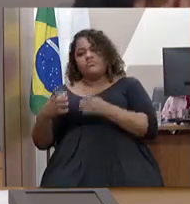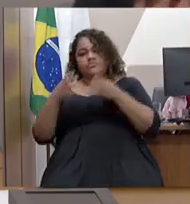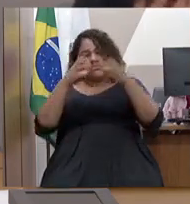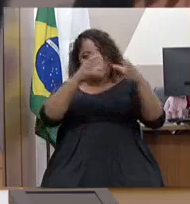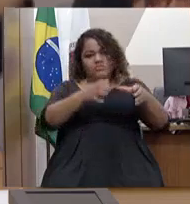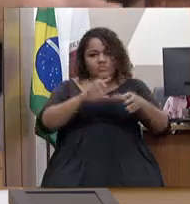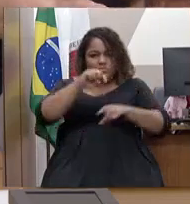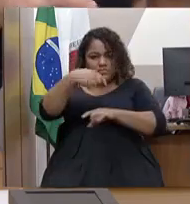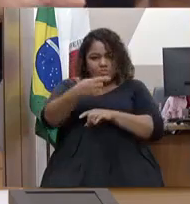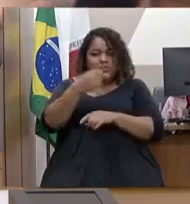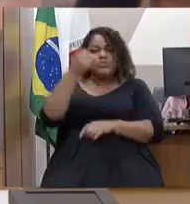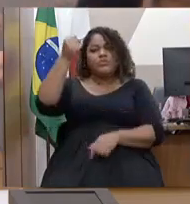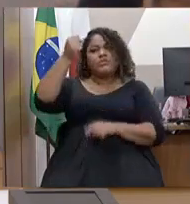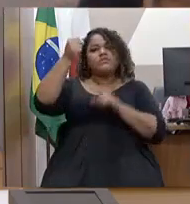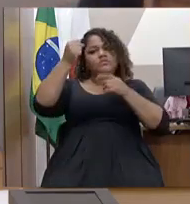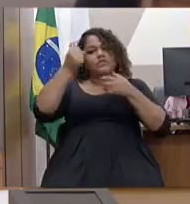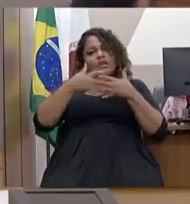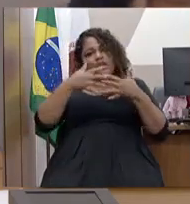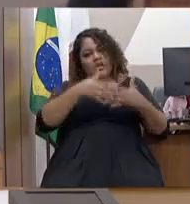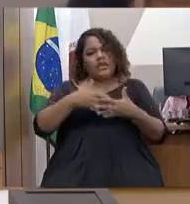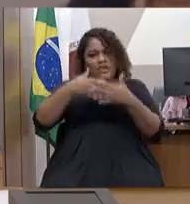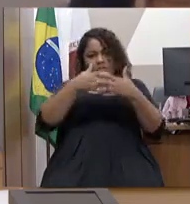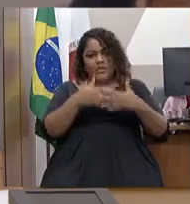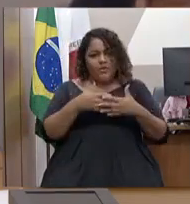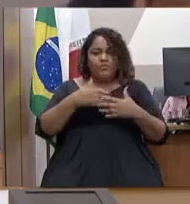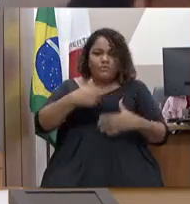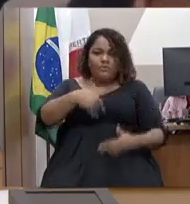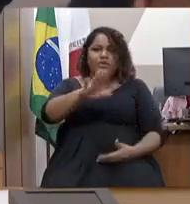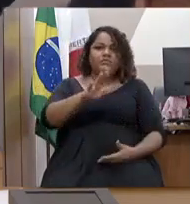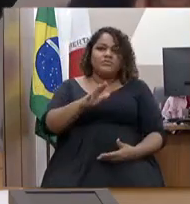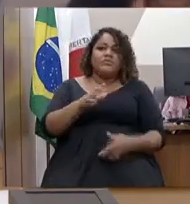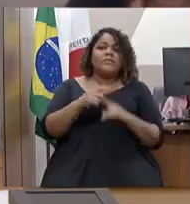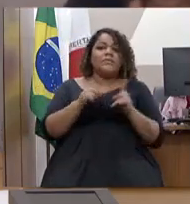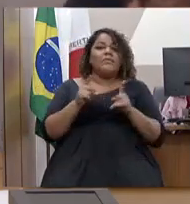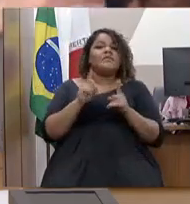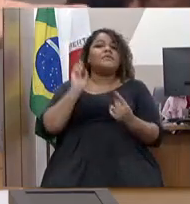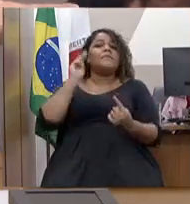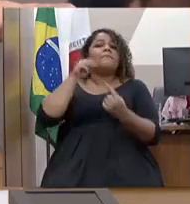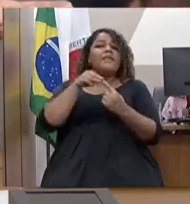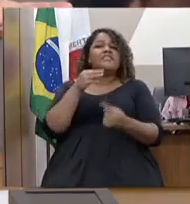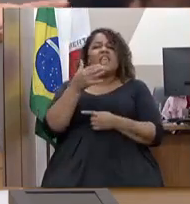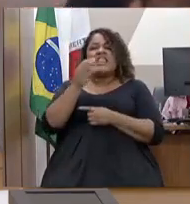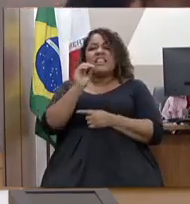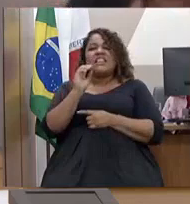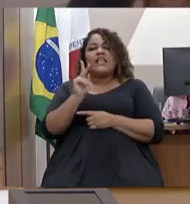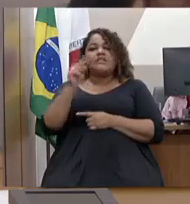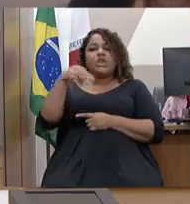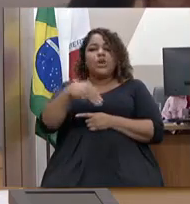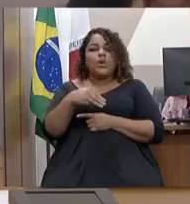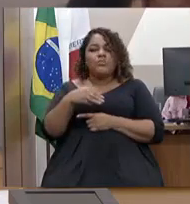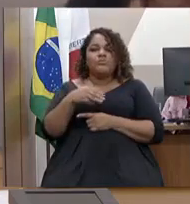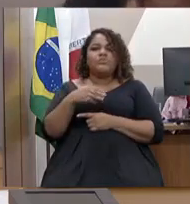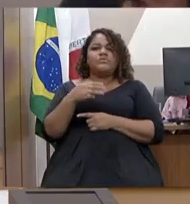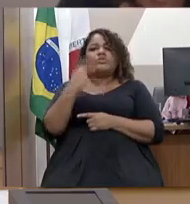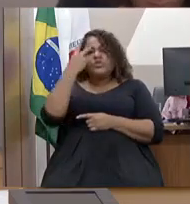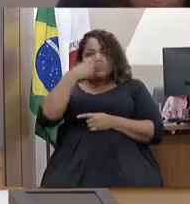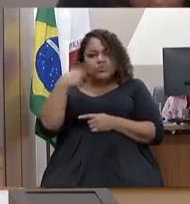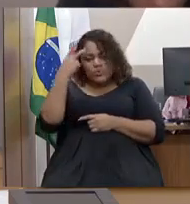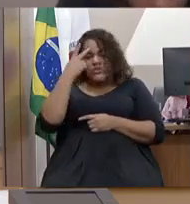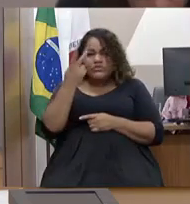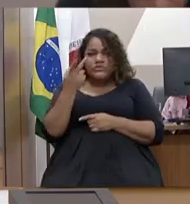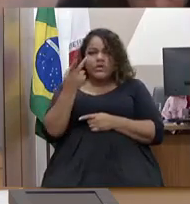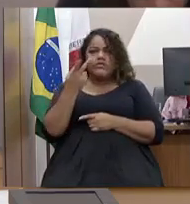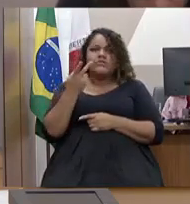subir para poder deslocar Mas se a meta dele é 10 km por dia 15 km por dia em duas horas em três horas